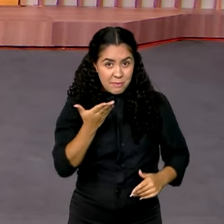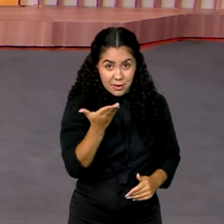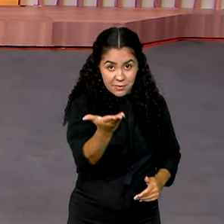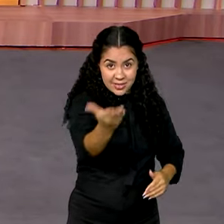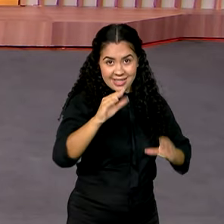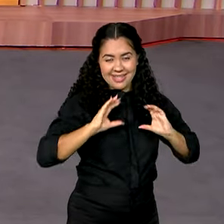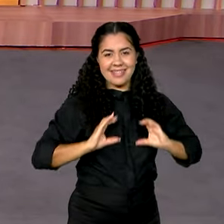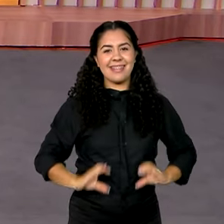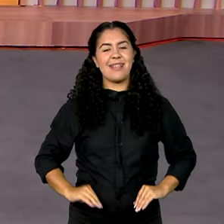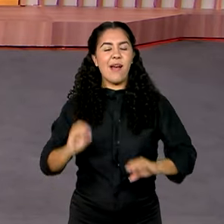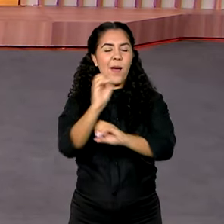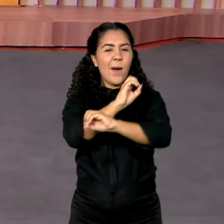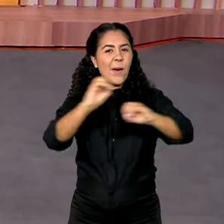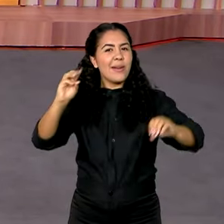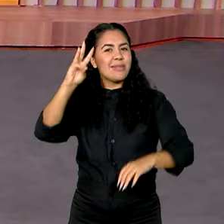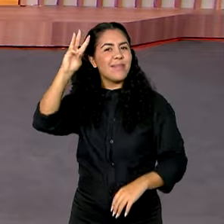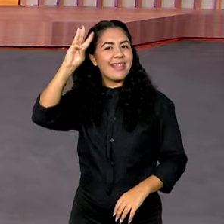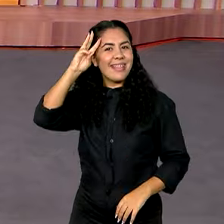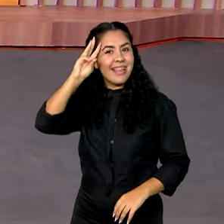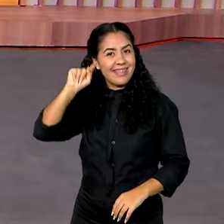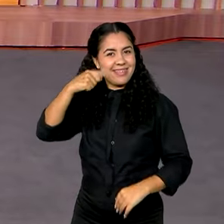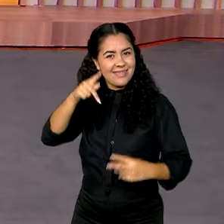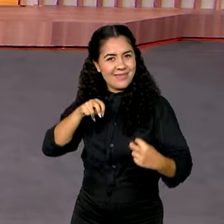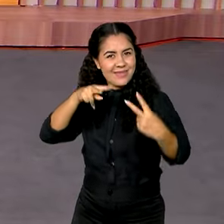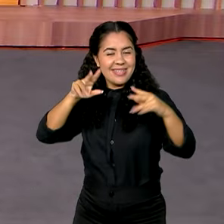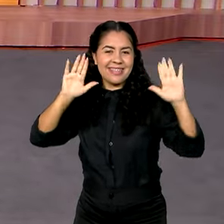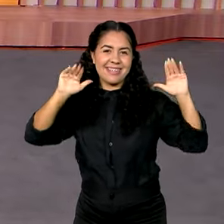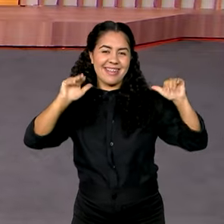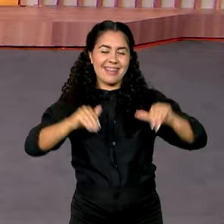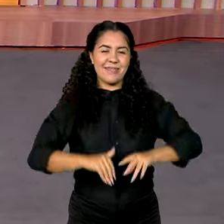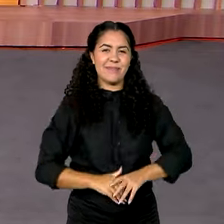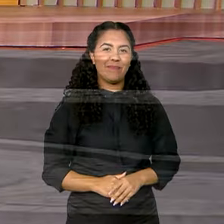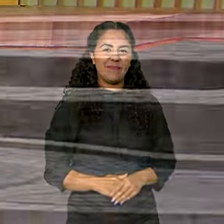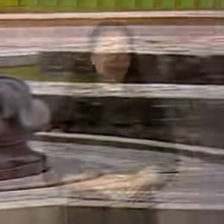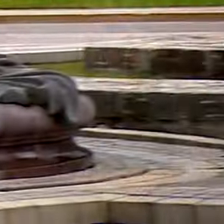para você, cidadão. Uma ótima terça-feira, até a próxima. Tchau.